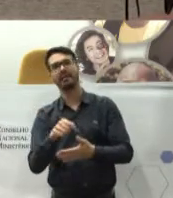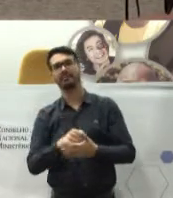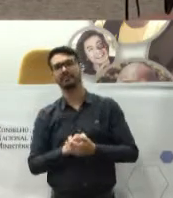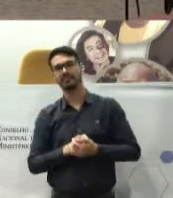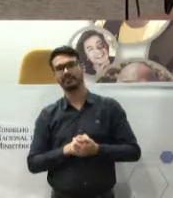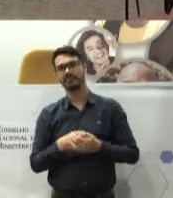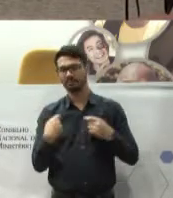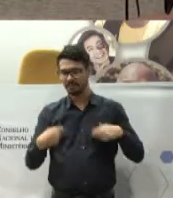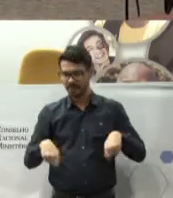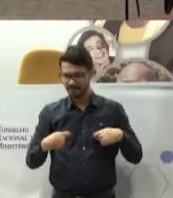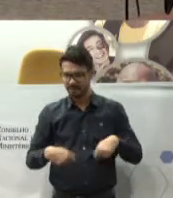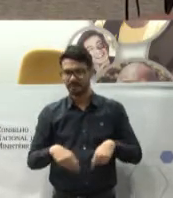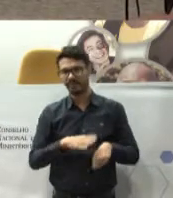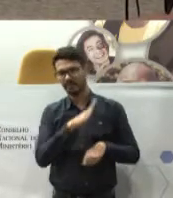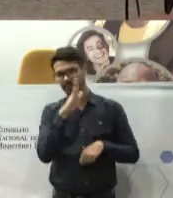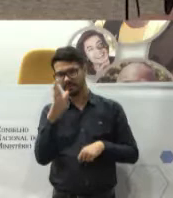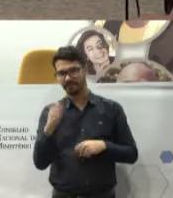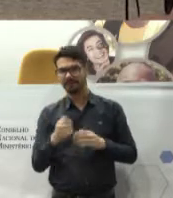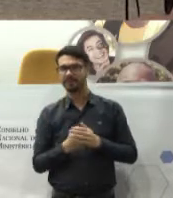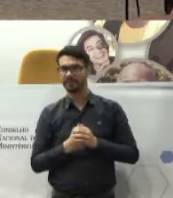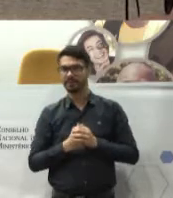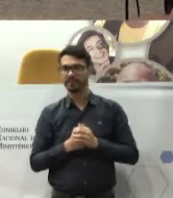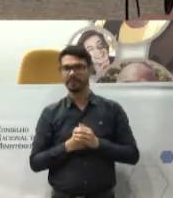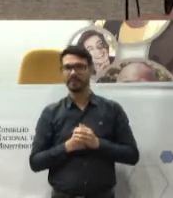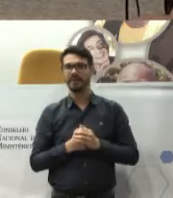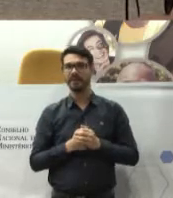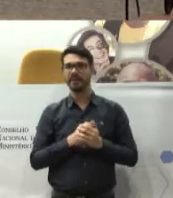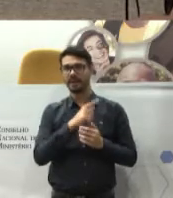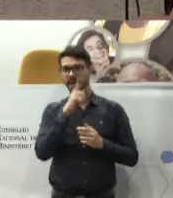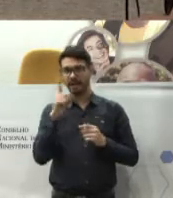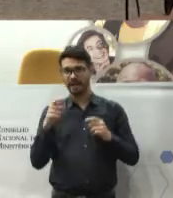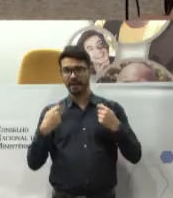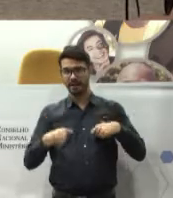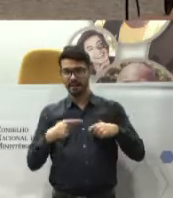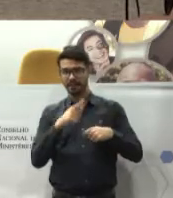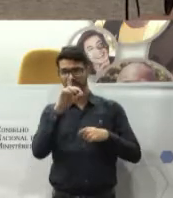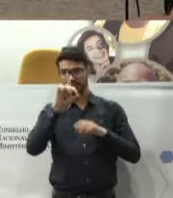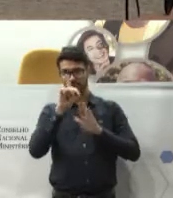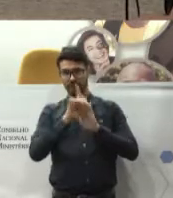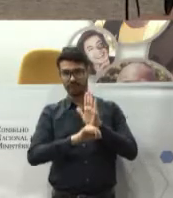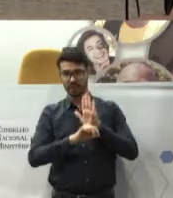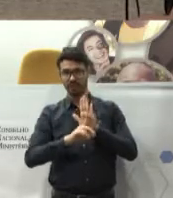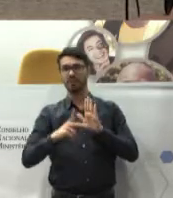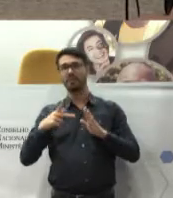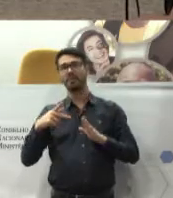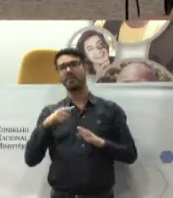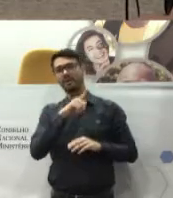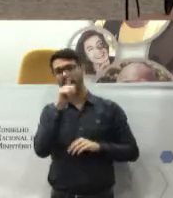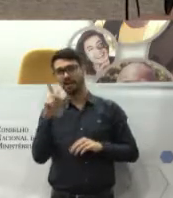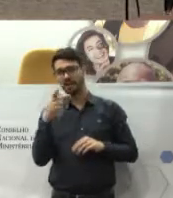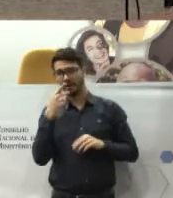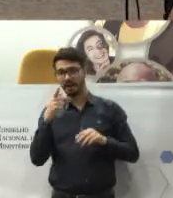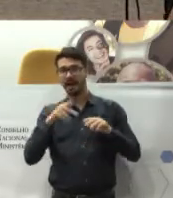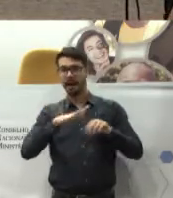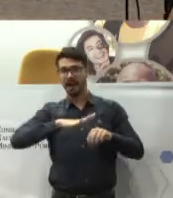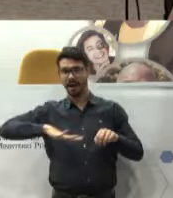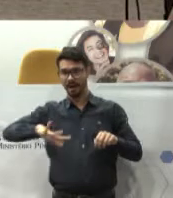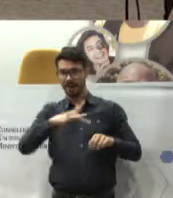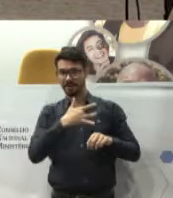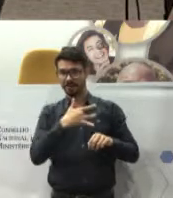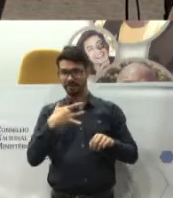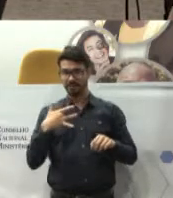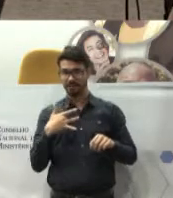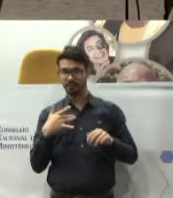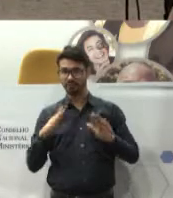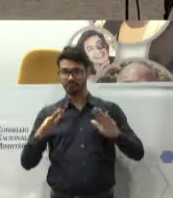um grande penalista argentino, ele dizia assim, olha, mas ele se referindo ao direito penal, eu aplico indebitamente a frase dele para a área da saúde. Não